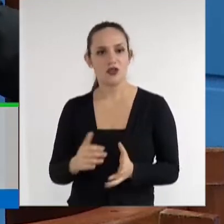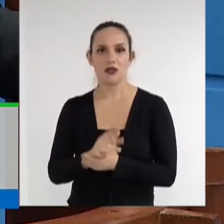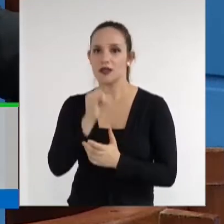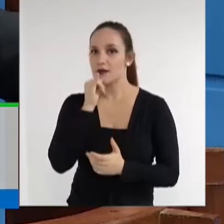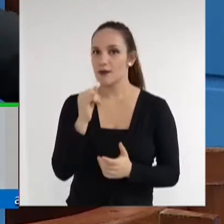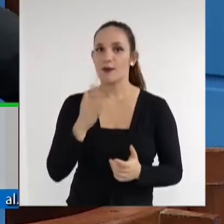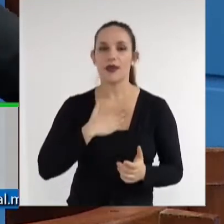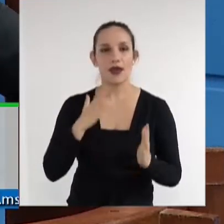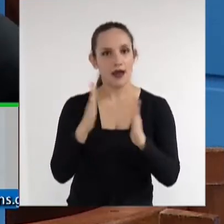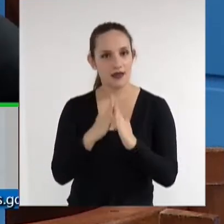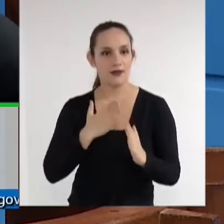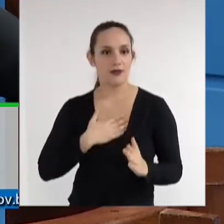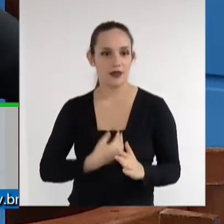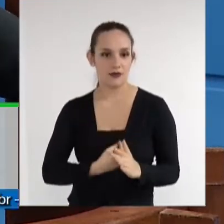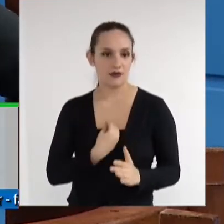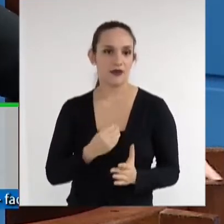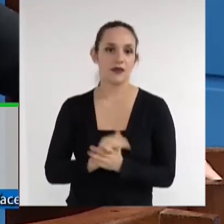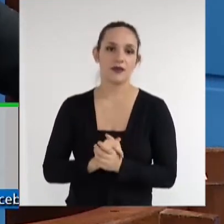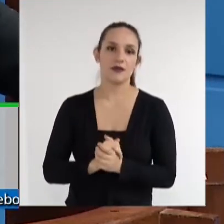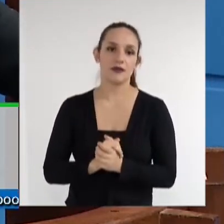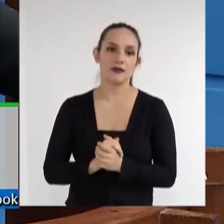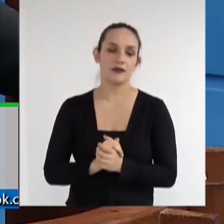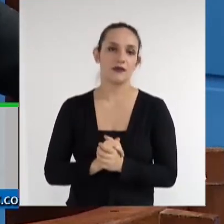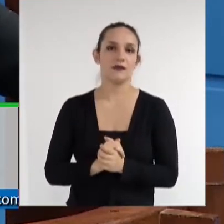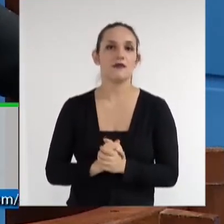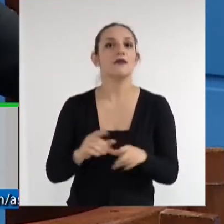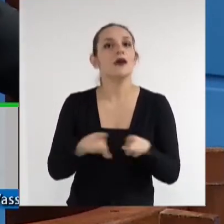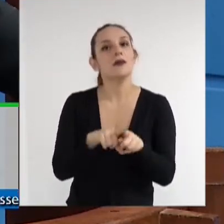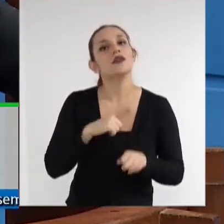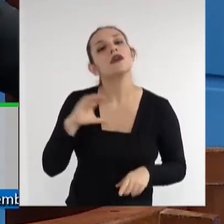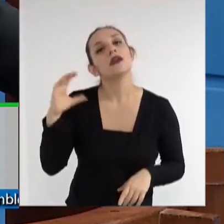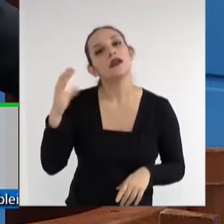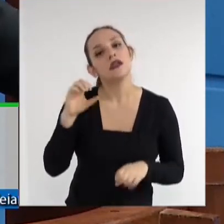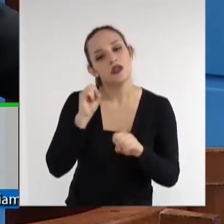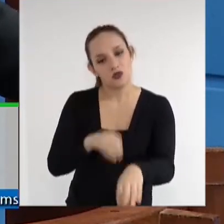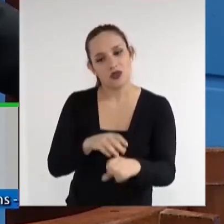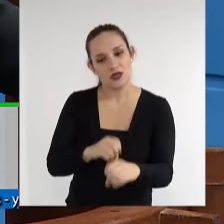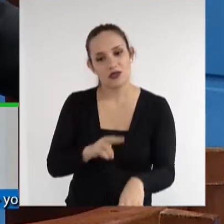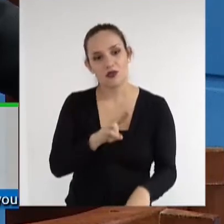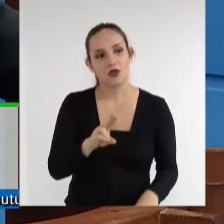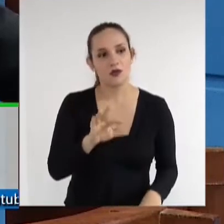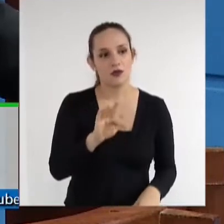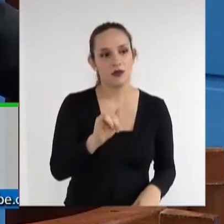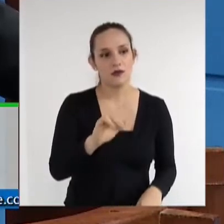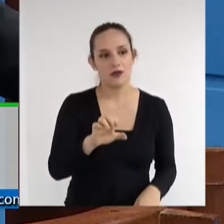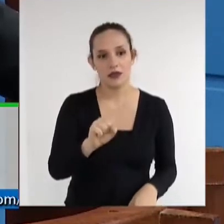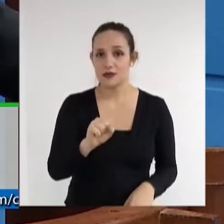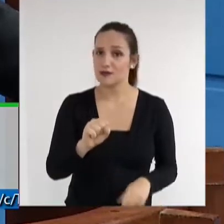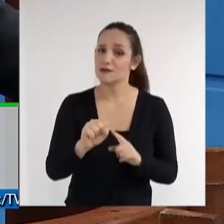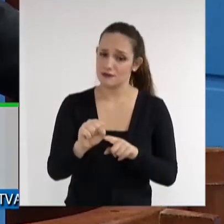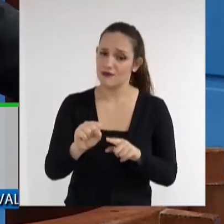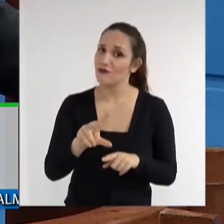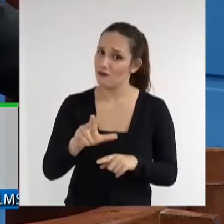recebendo investimentos para o crédito educativo, o FIES, que está acabando também.